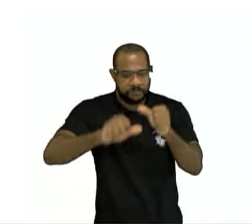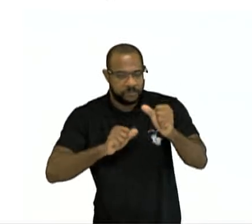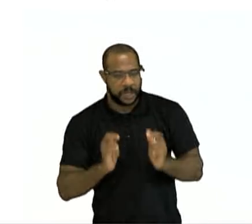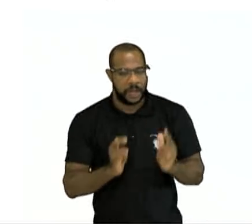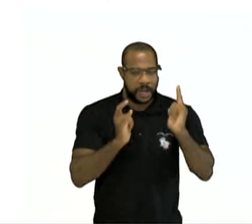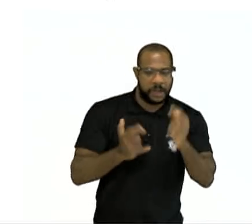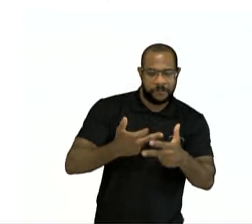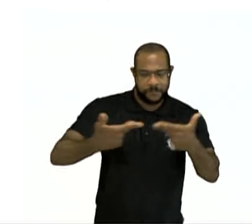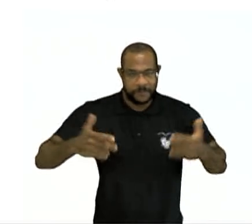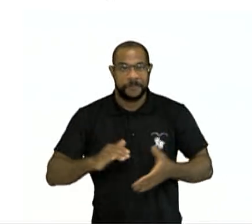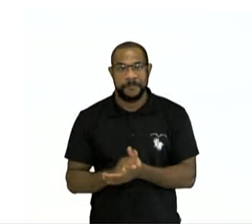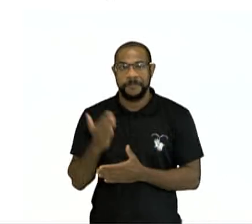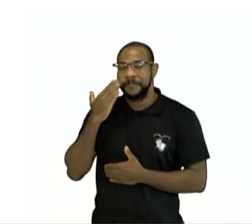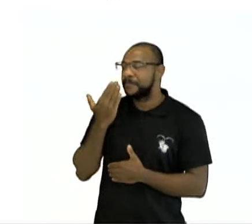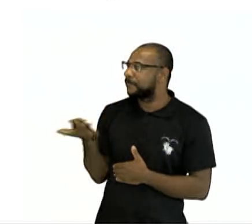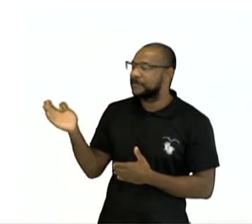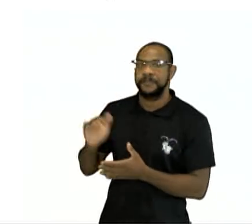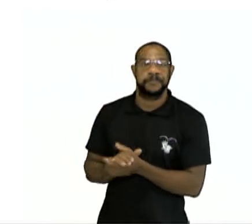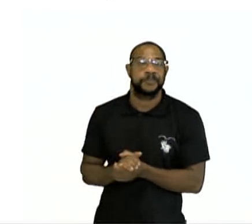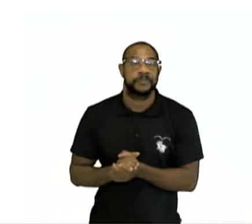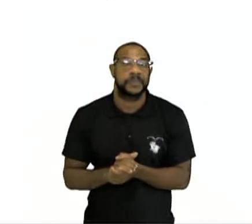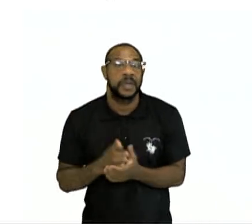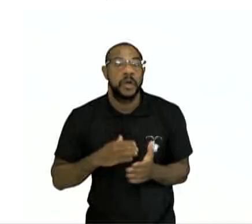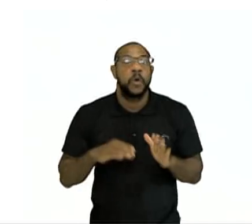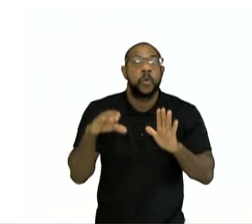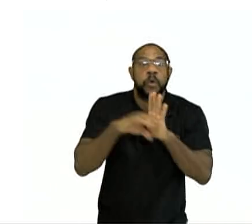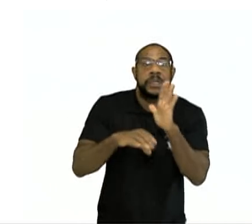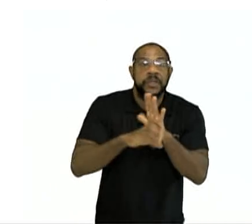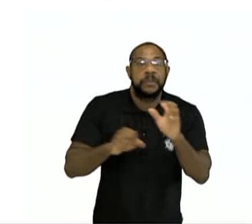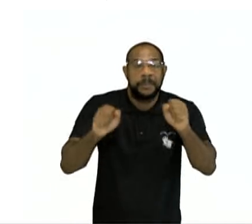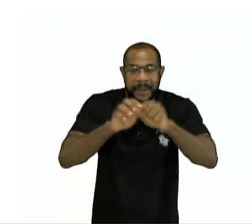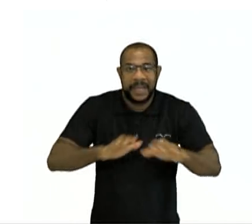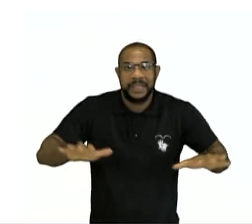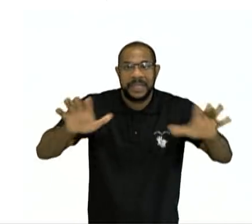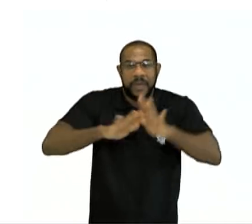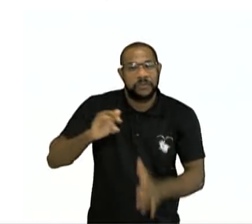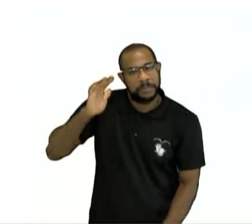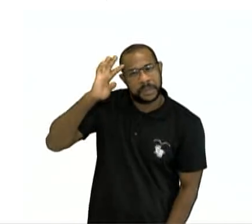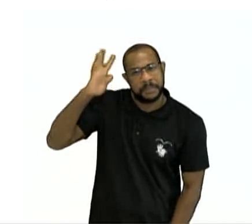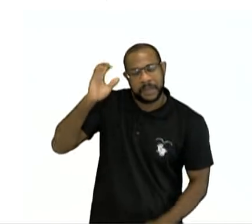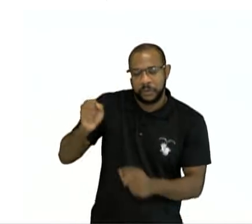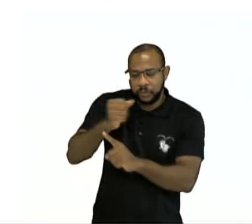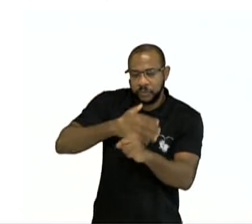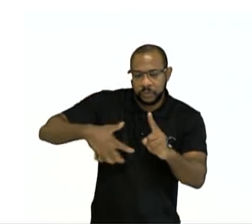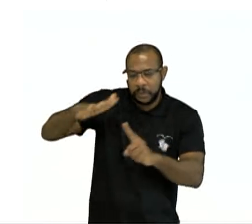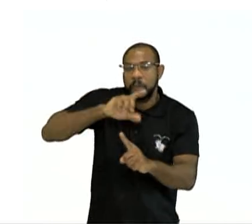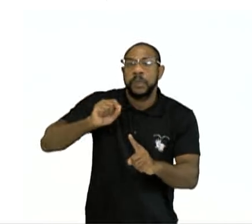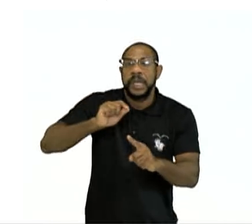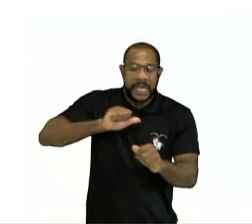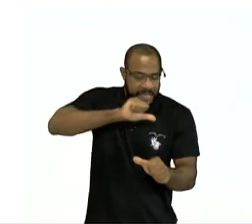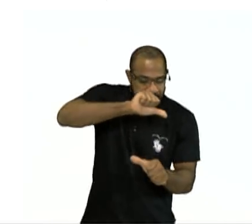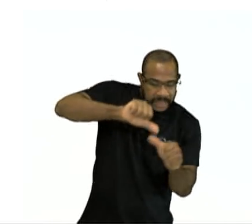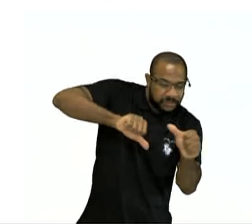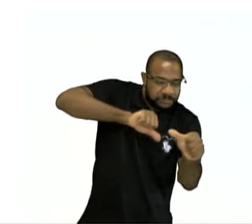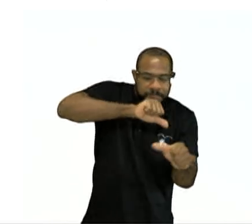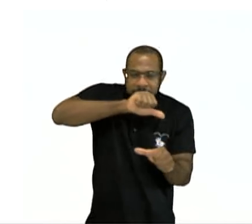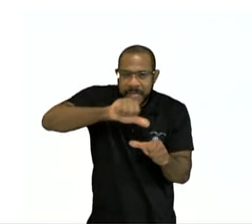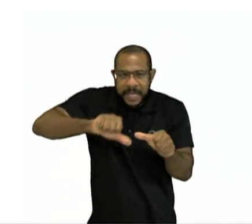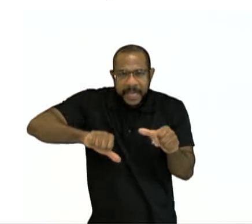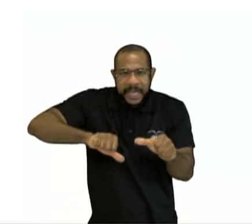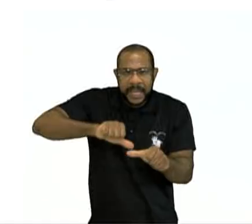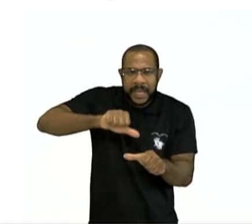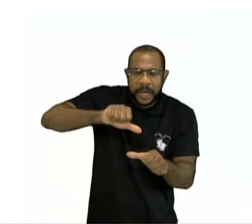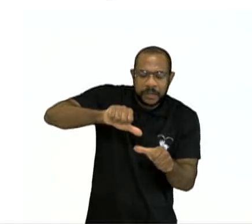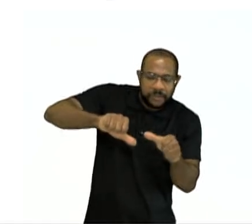essa resposta ali. Por meio do conceito de paisagem, o imaginário social transforma culturalmente